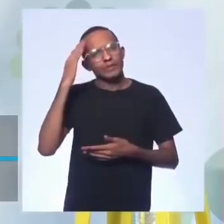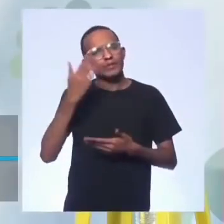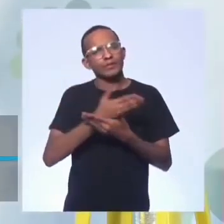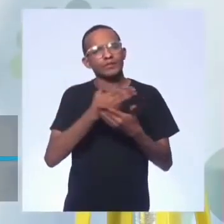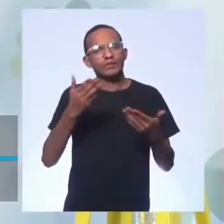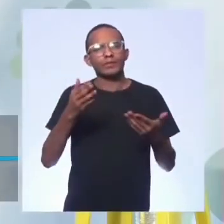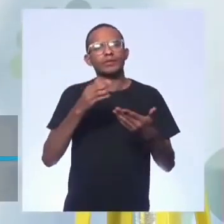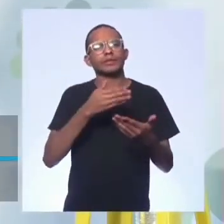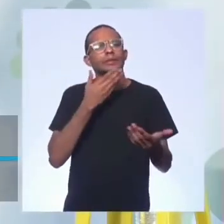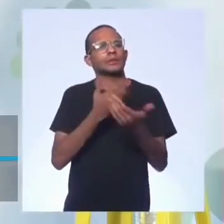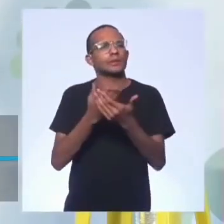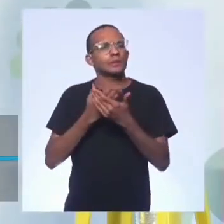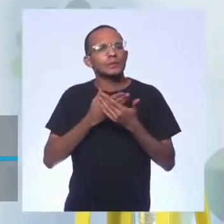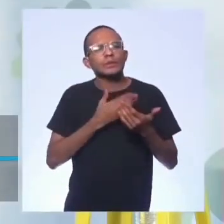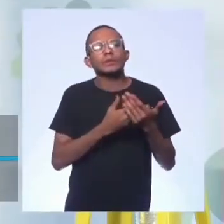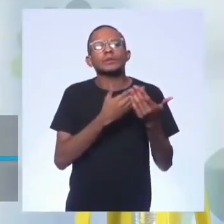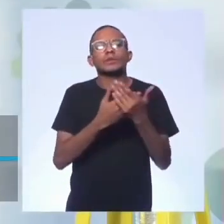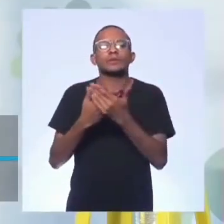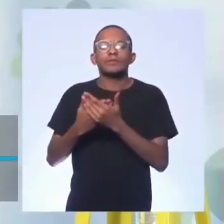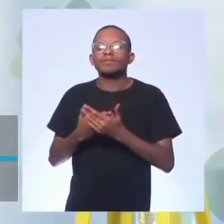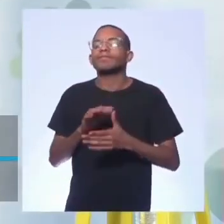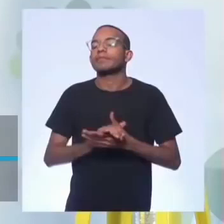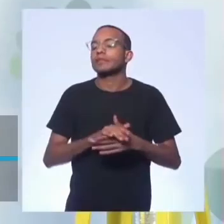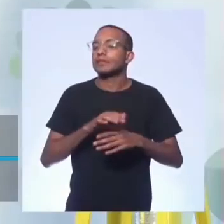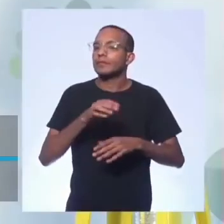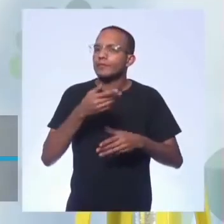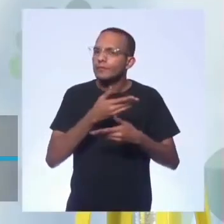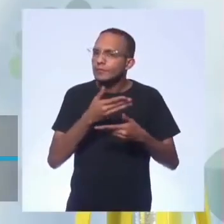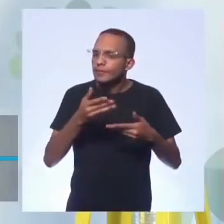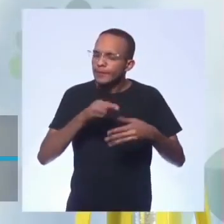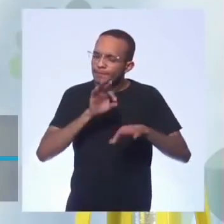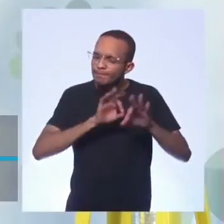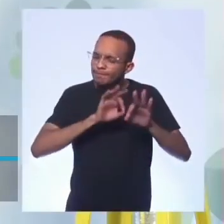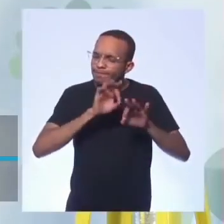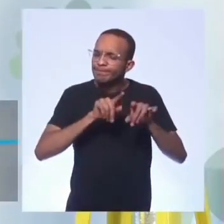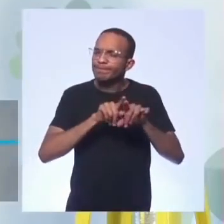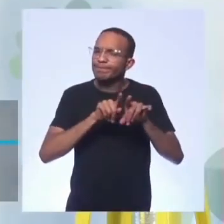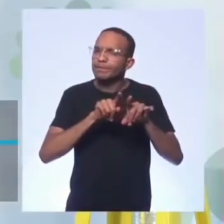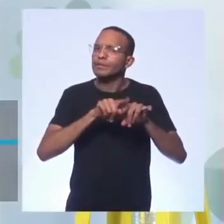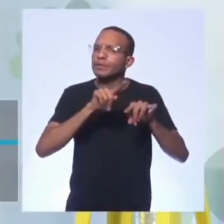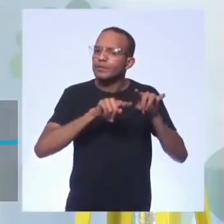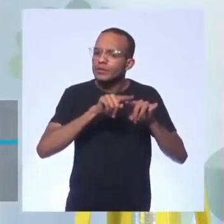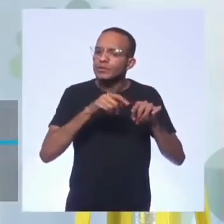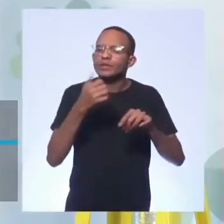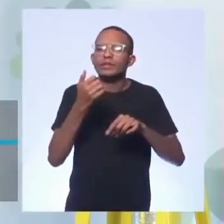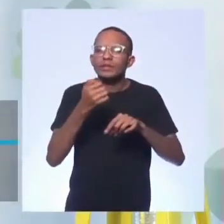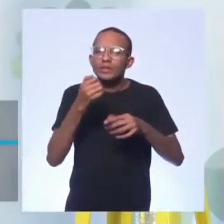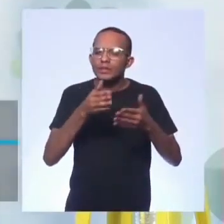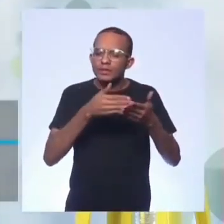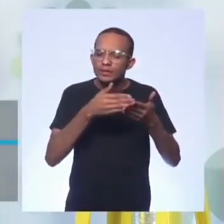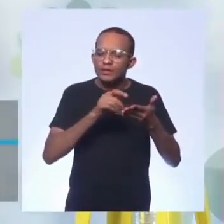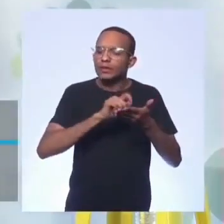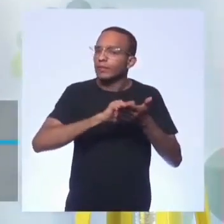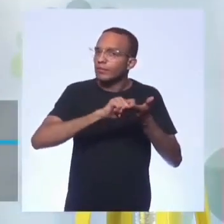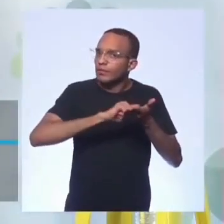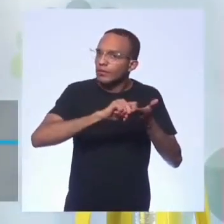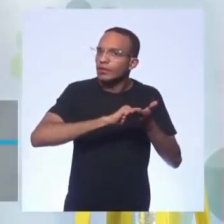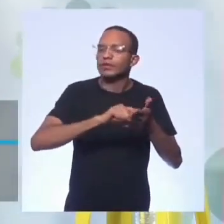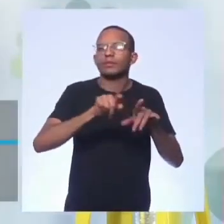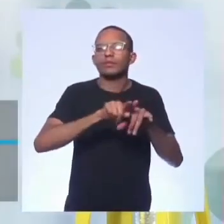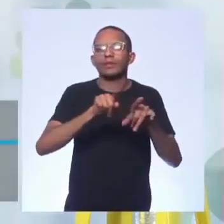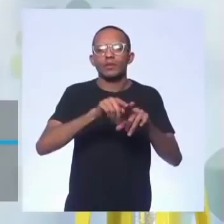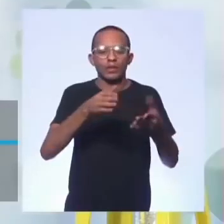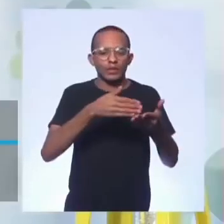vocês são estudiosos. Preparem os seus materiais, a caneta, a borracha, o